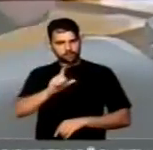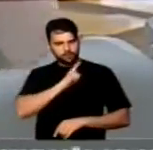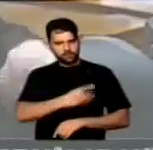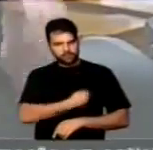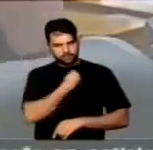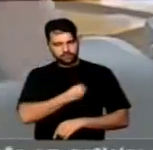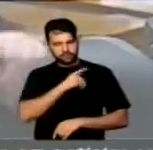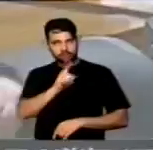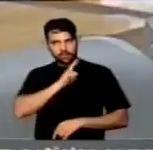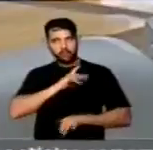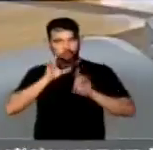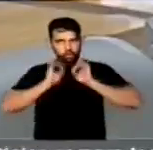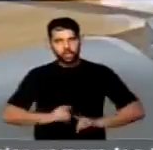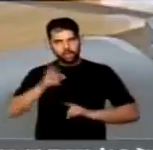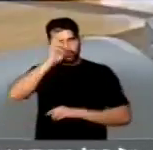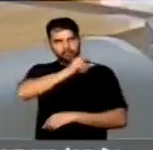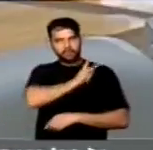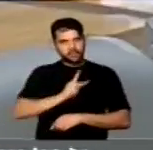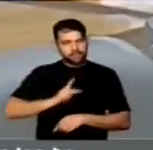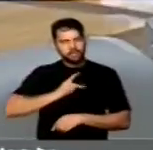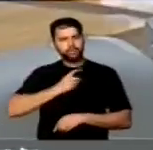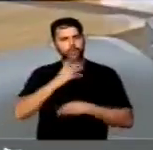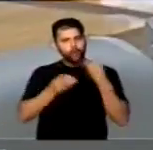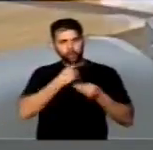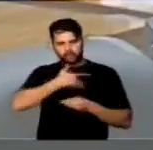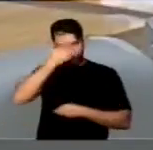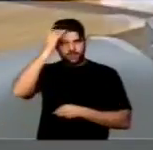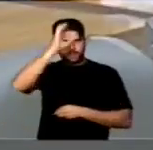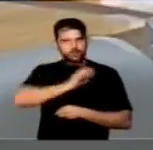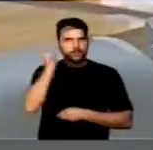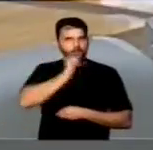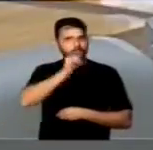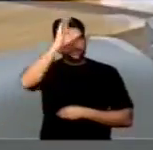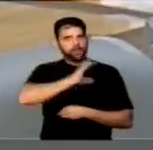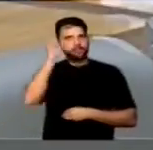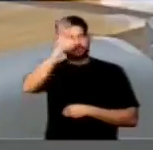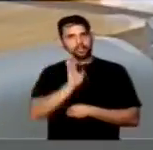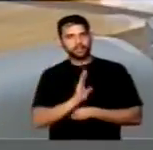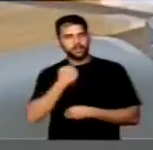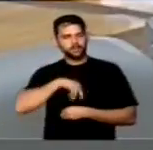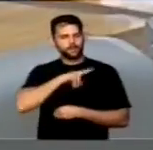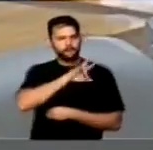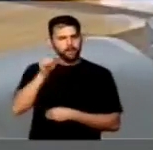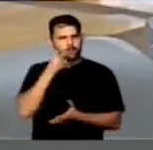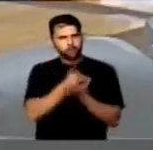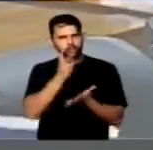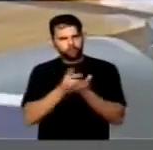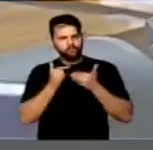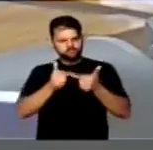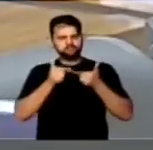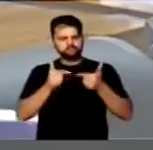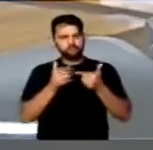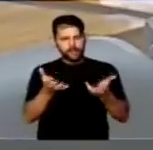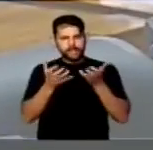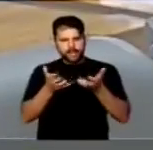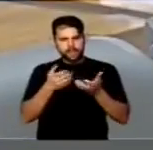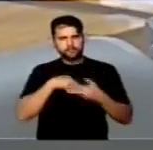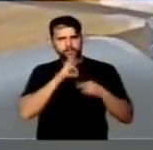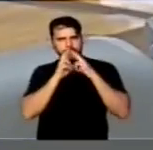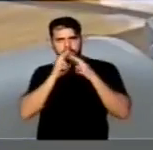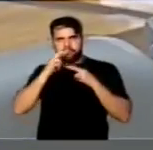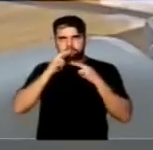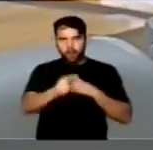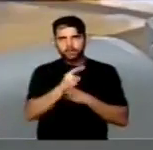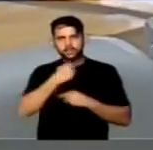somos, temos direito, senhor presidente, como cidadãs brasileiras. Nós vamos continuar a luta. Queremos